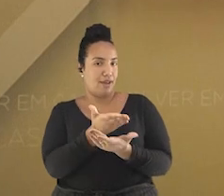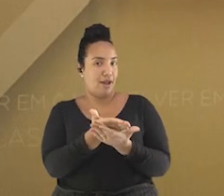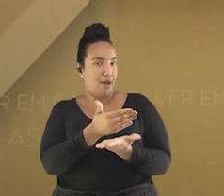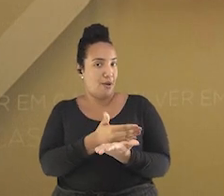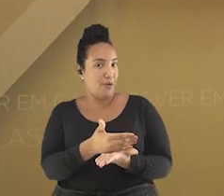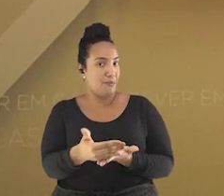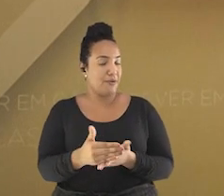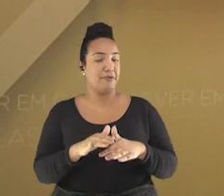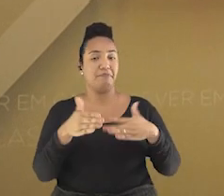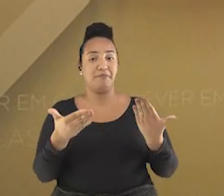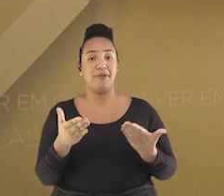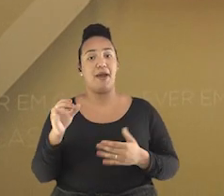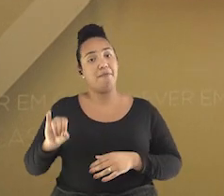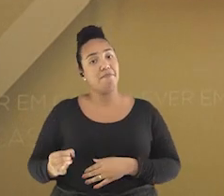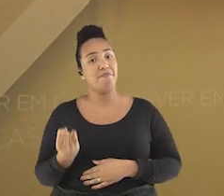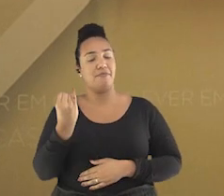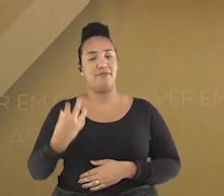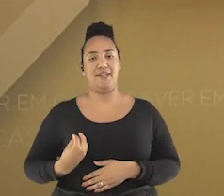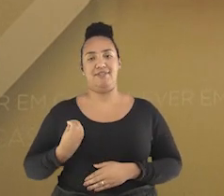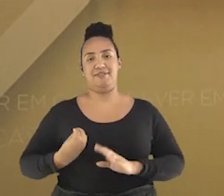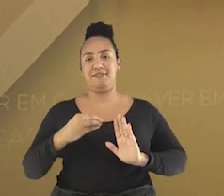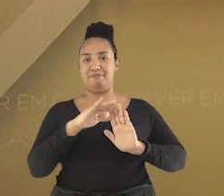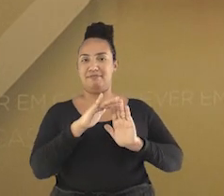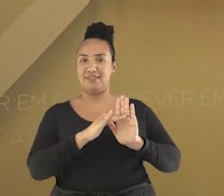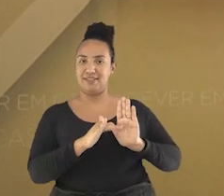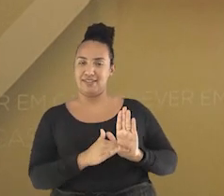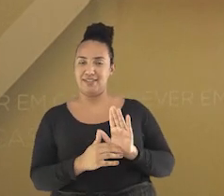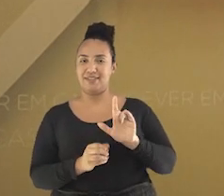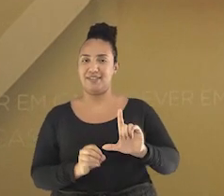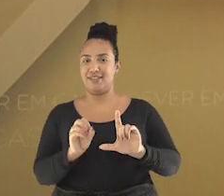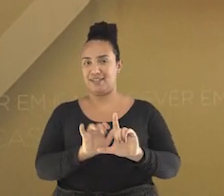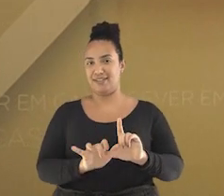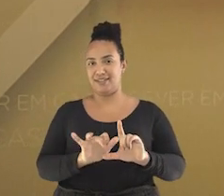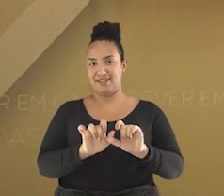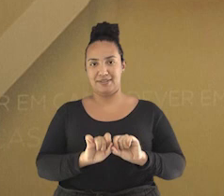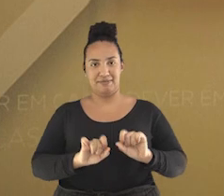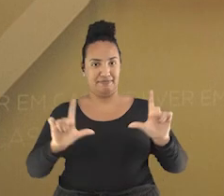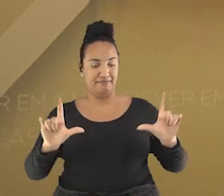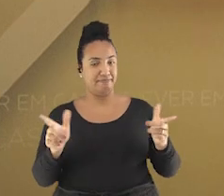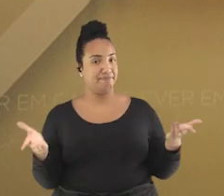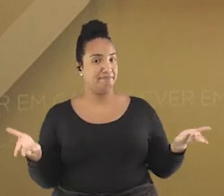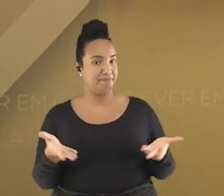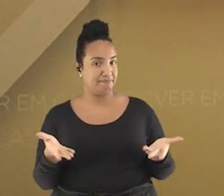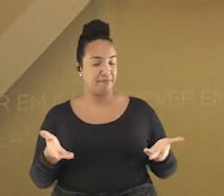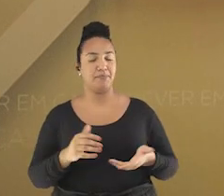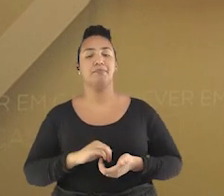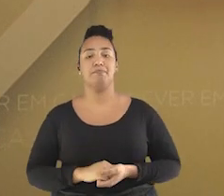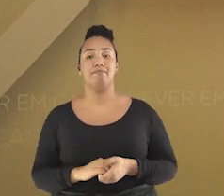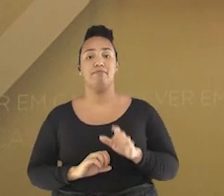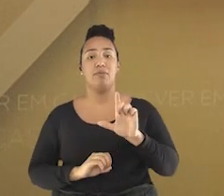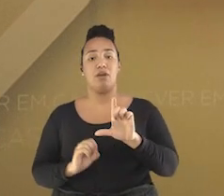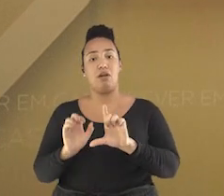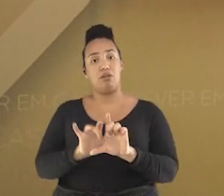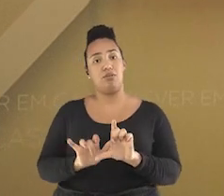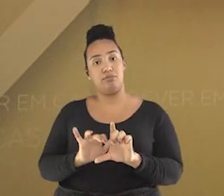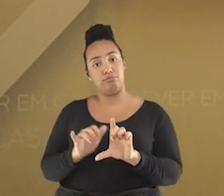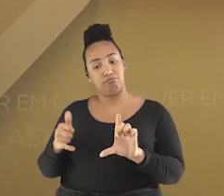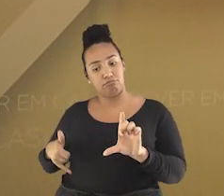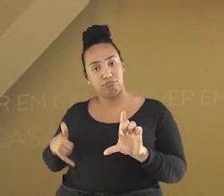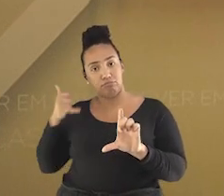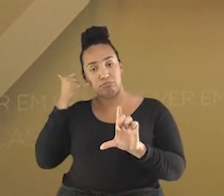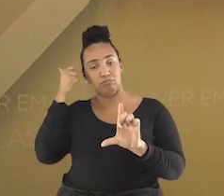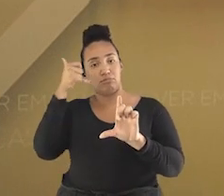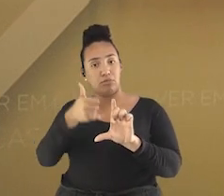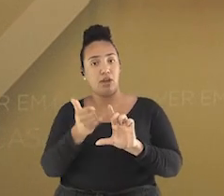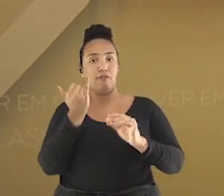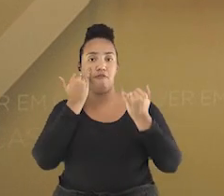já preencha a lista de presença através do QR Code que está aí na sua tela. É só apontar a câmera do celular e preencher